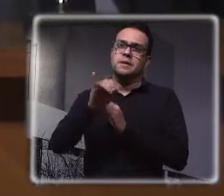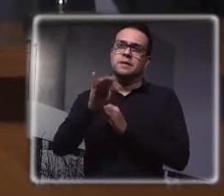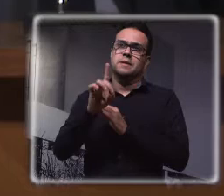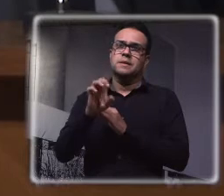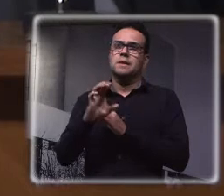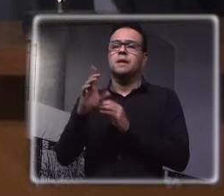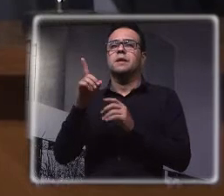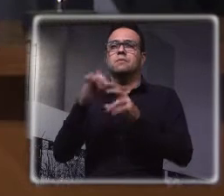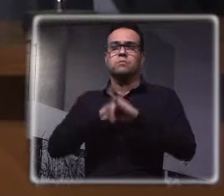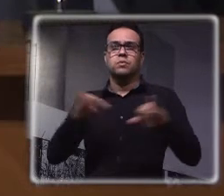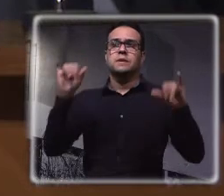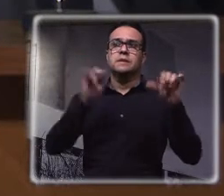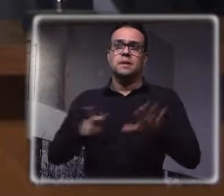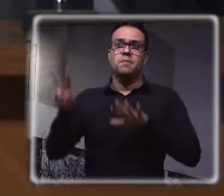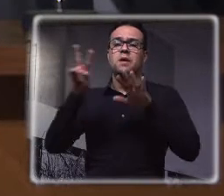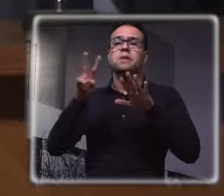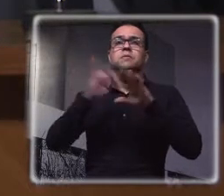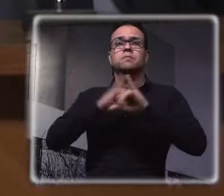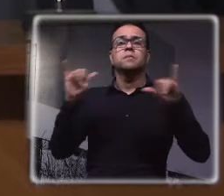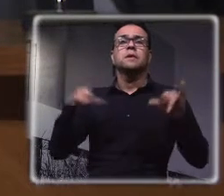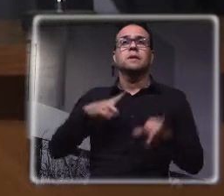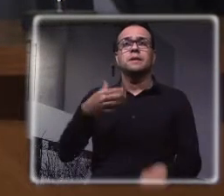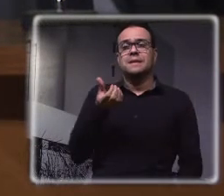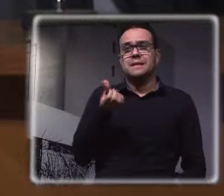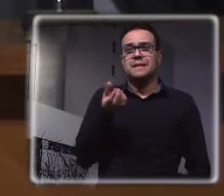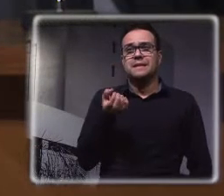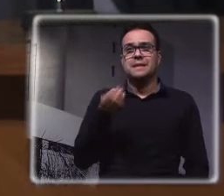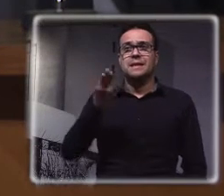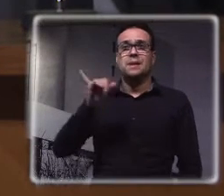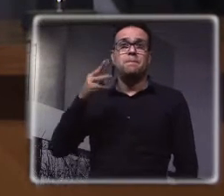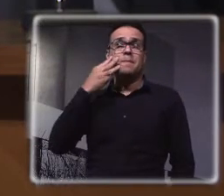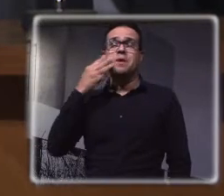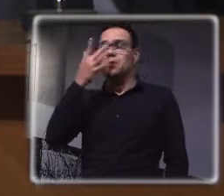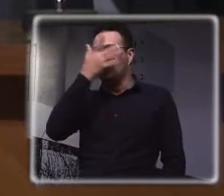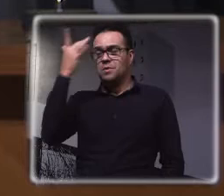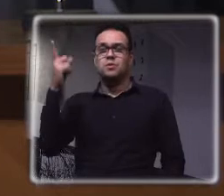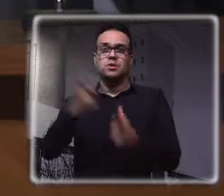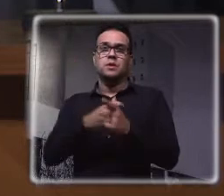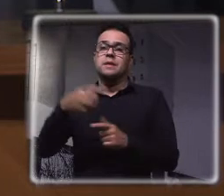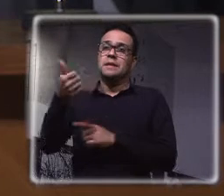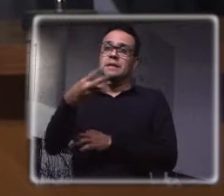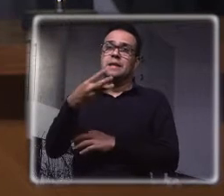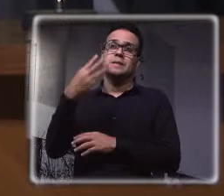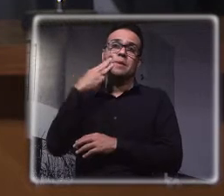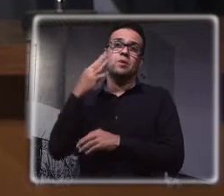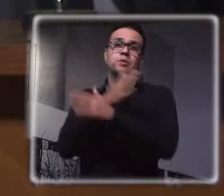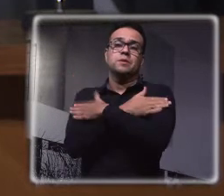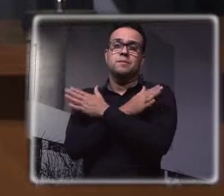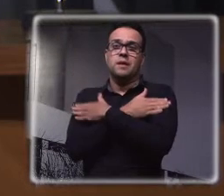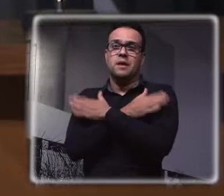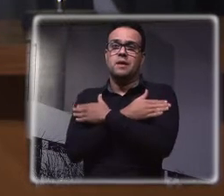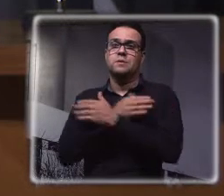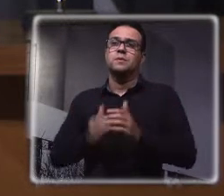essa semana mencionou que nós temos 60 milhões de endividados, 13 milhões de